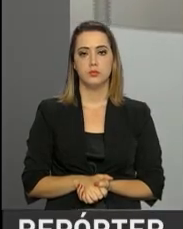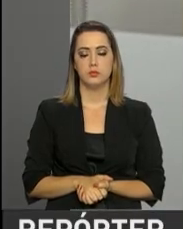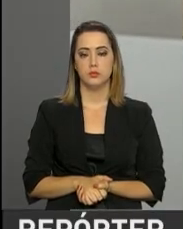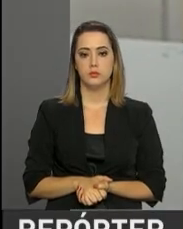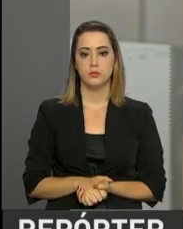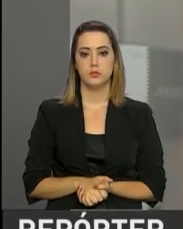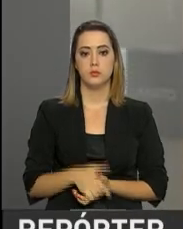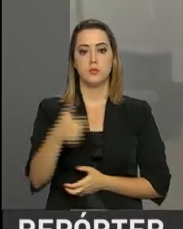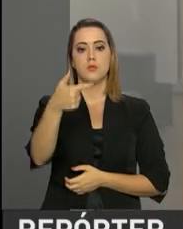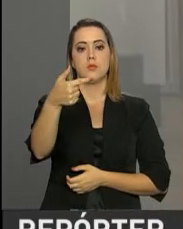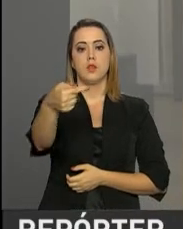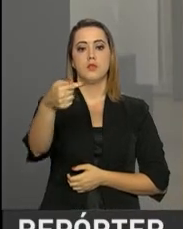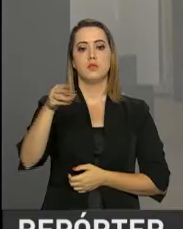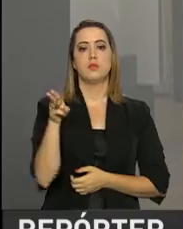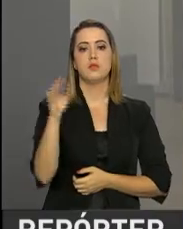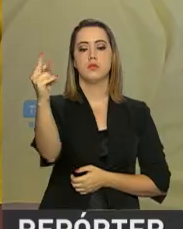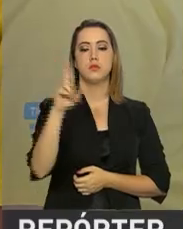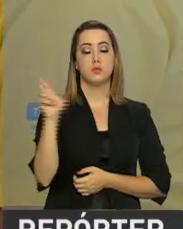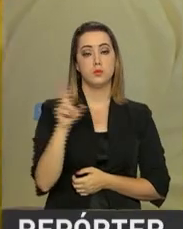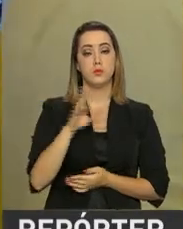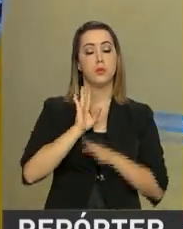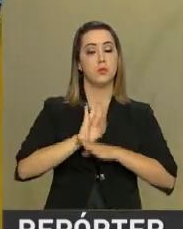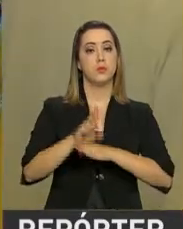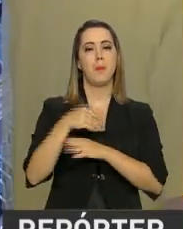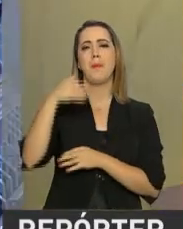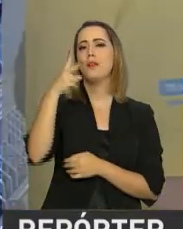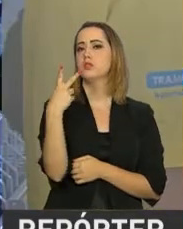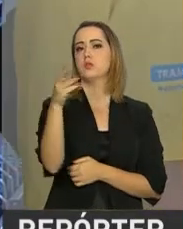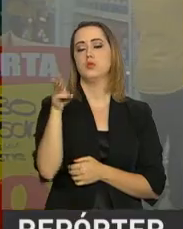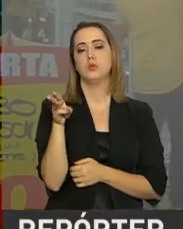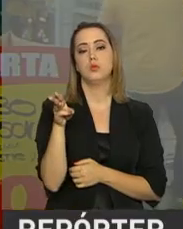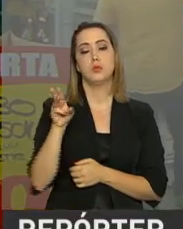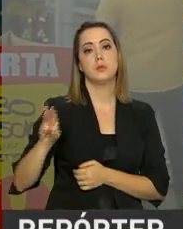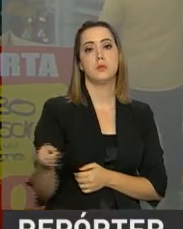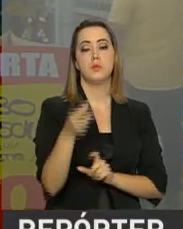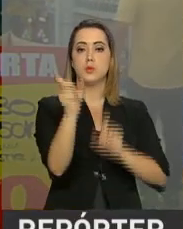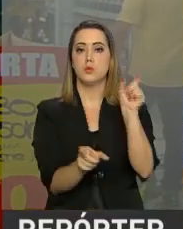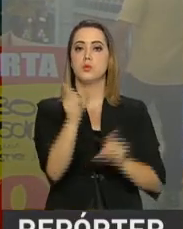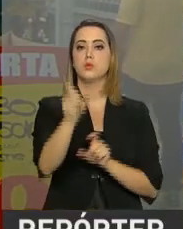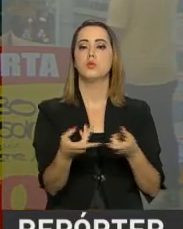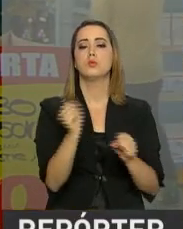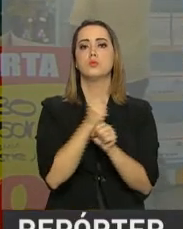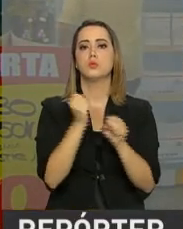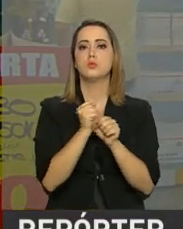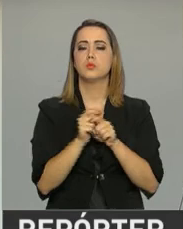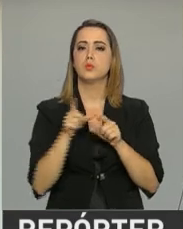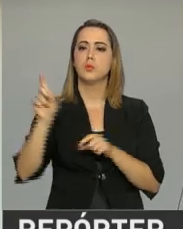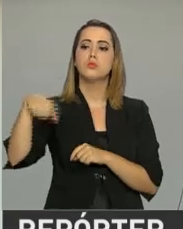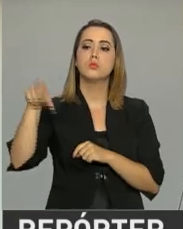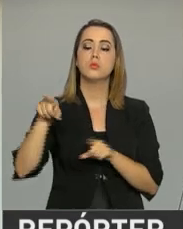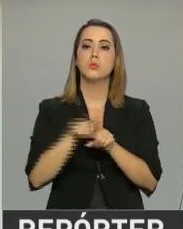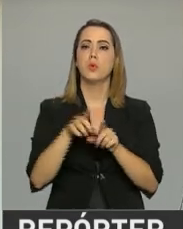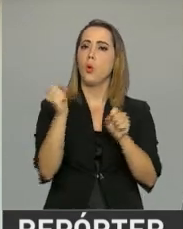serão 7 bilhões de reais que vão beneficiar mais de 2 milhões de brasileiros o construcard é uma linha de crédito da caixa para quem